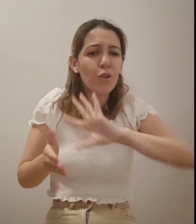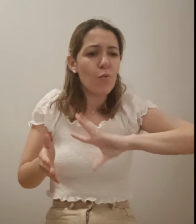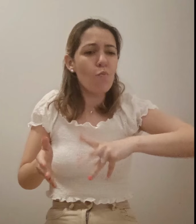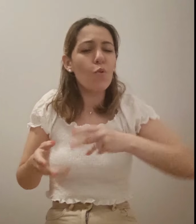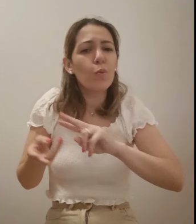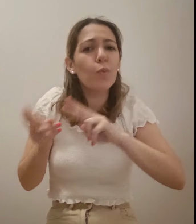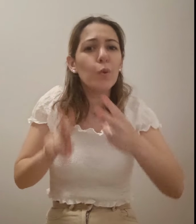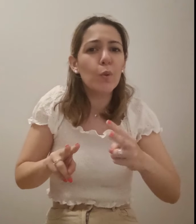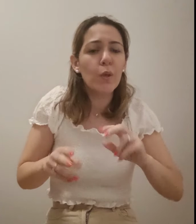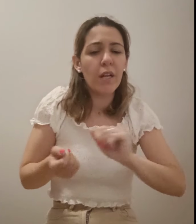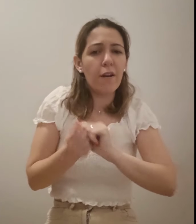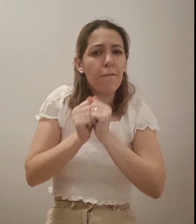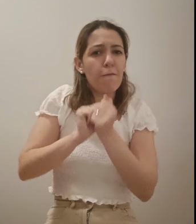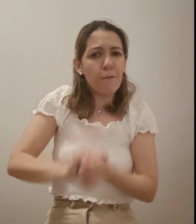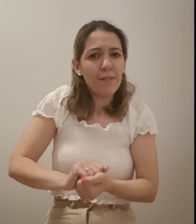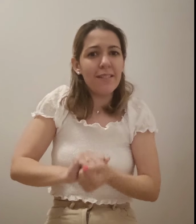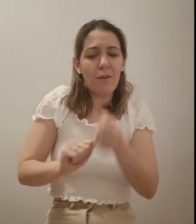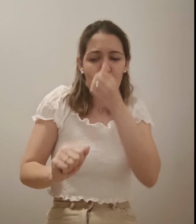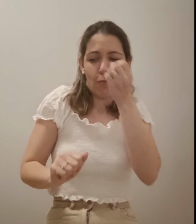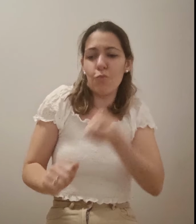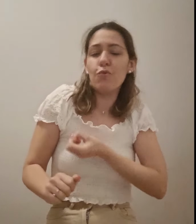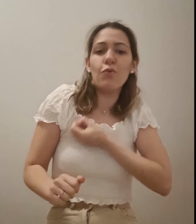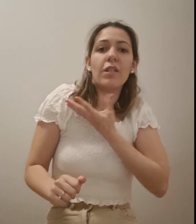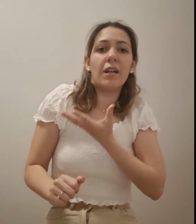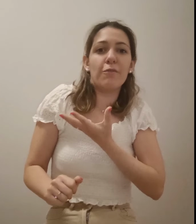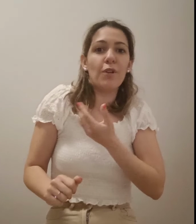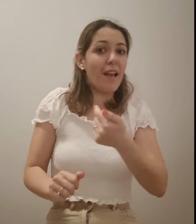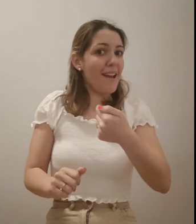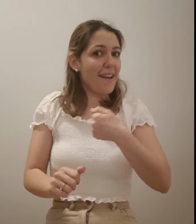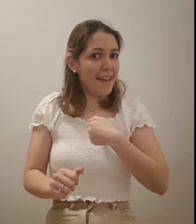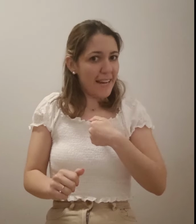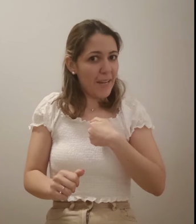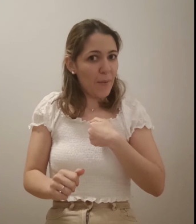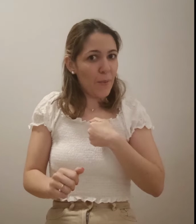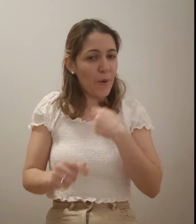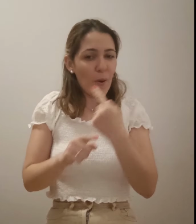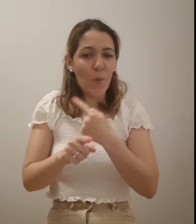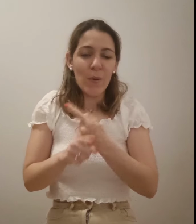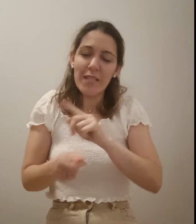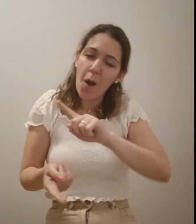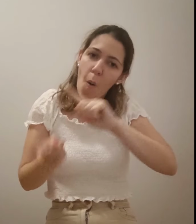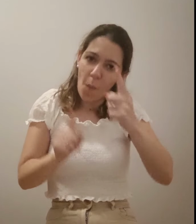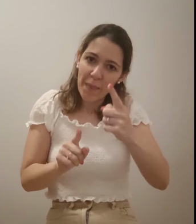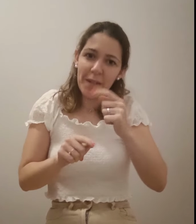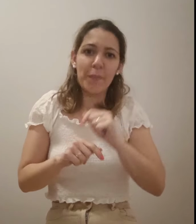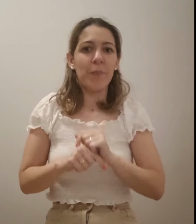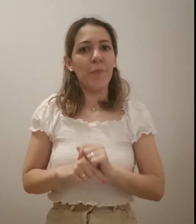revolução dos cravos encravados na garganta dos opressores. Era eu, sendo outra coisa.